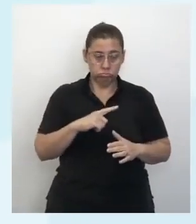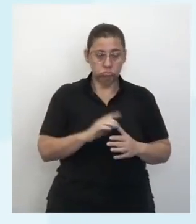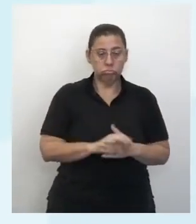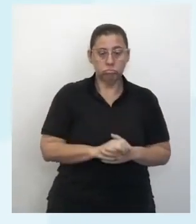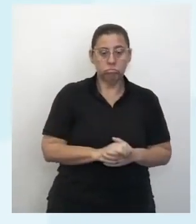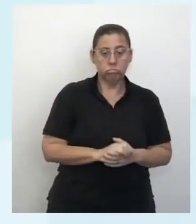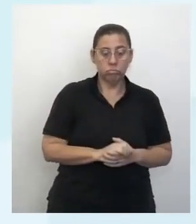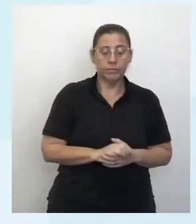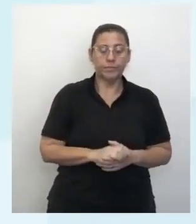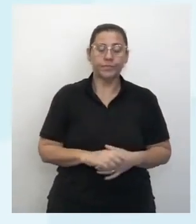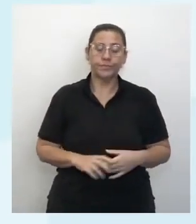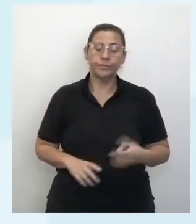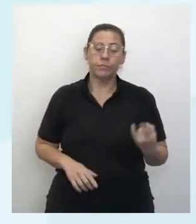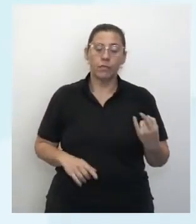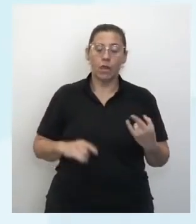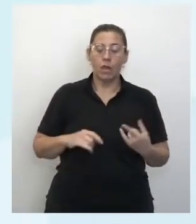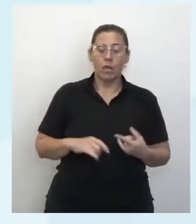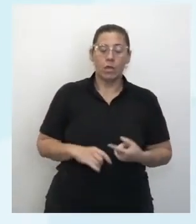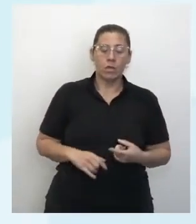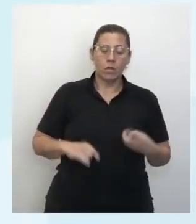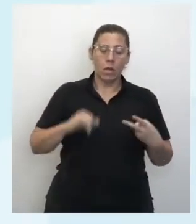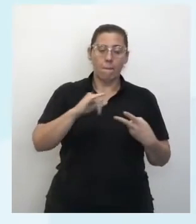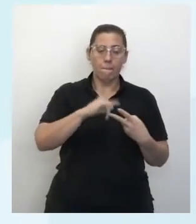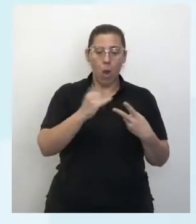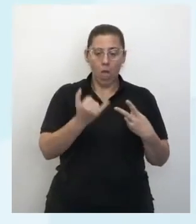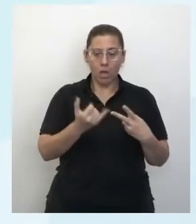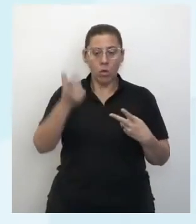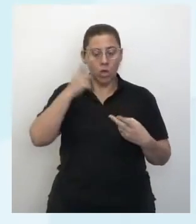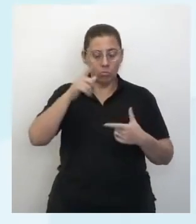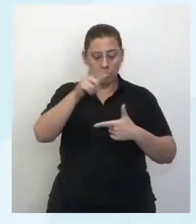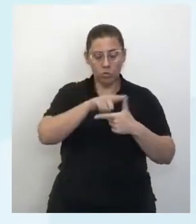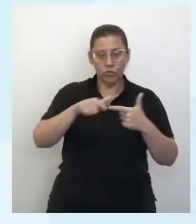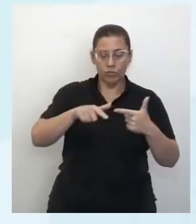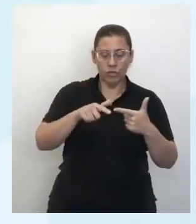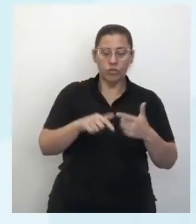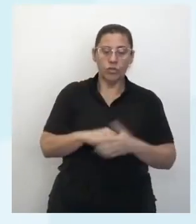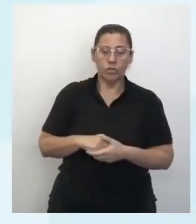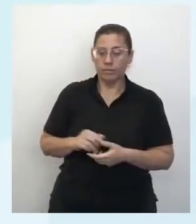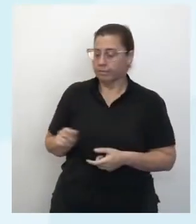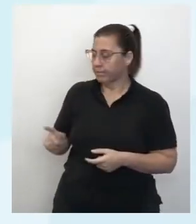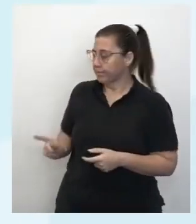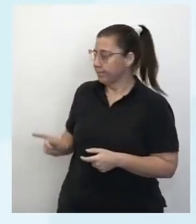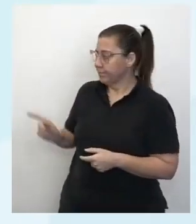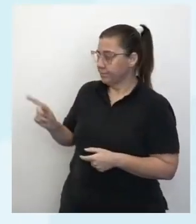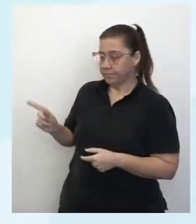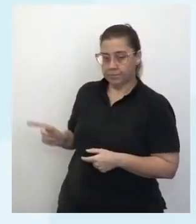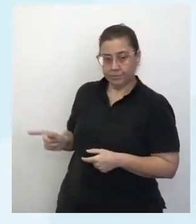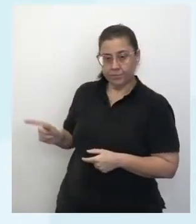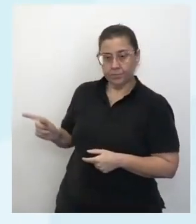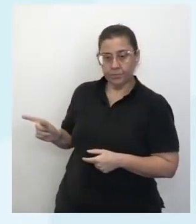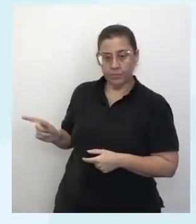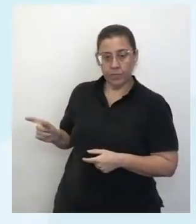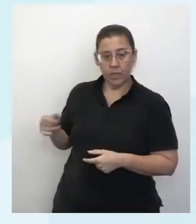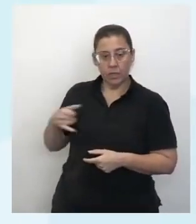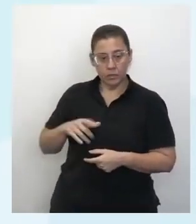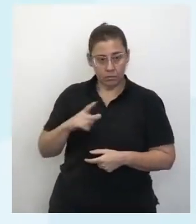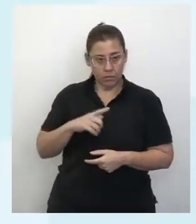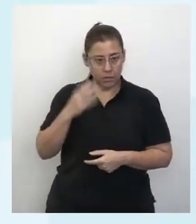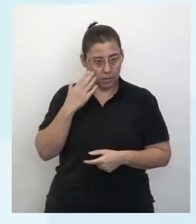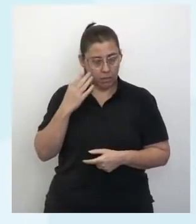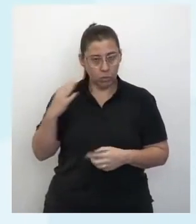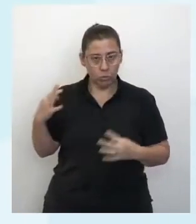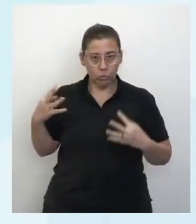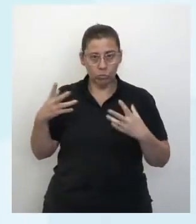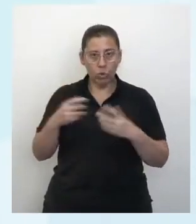Qualquer outro polígono desse você consegue dividir em triângulos. Esse aqui, por exemplo, né? Então, se você souber